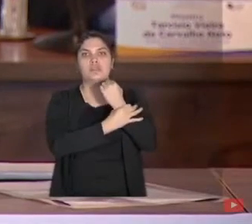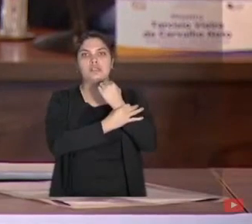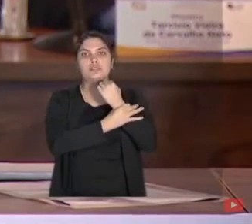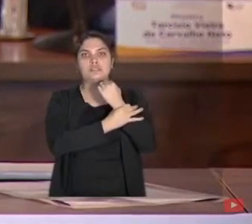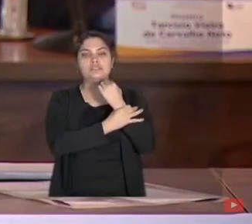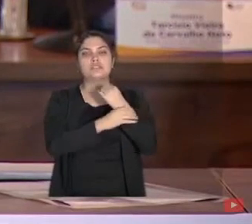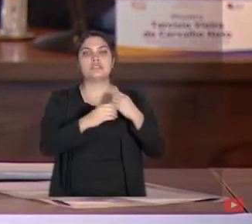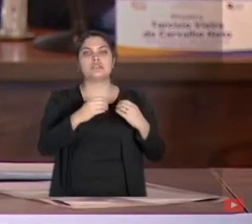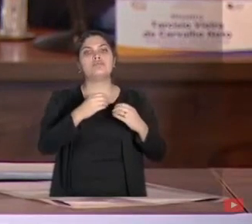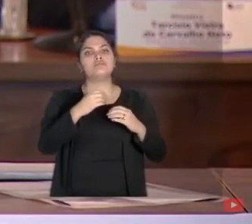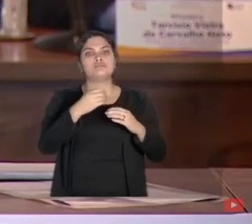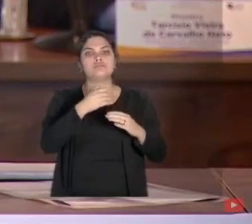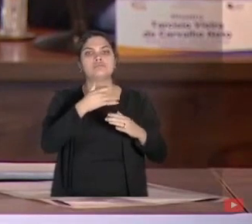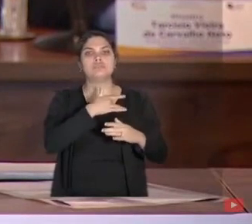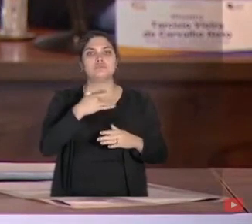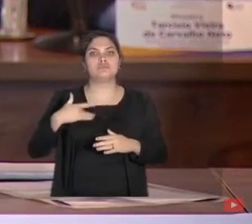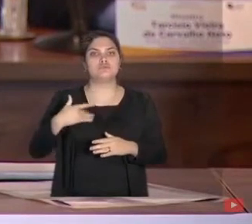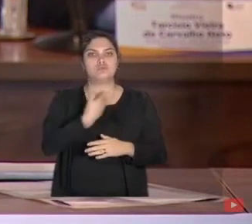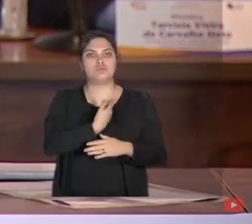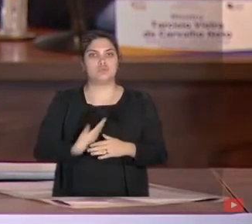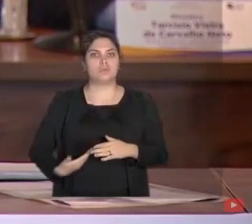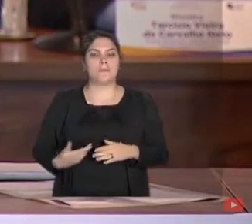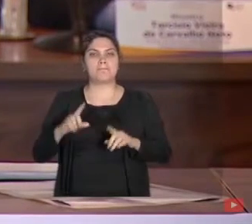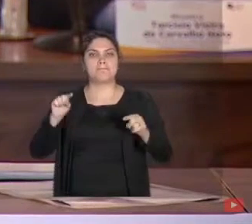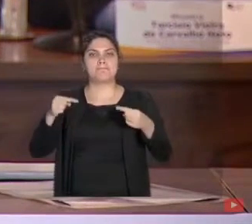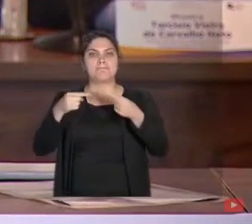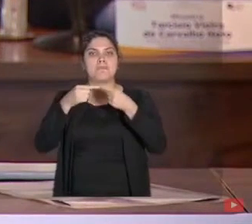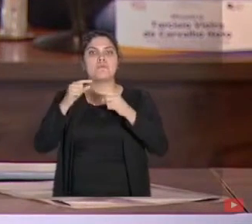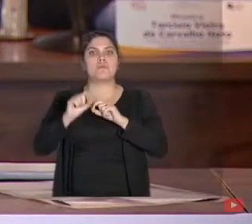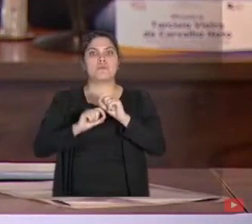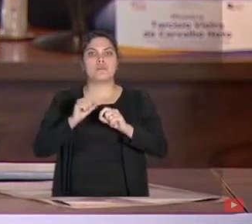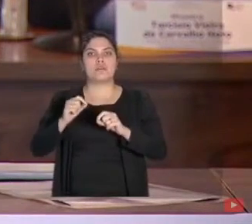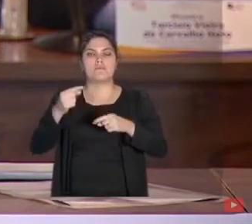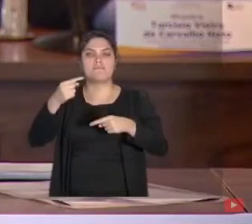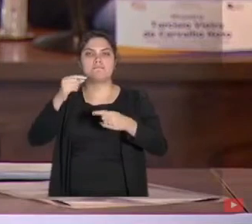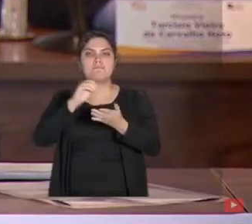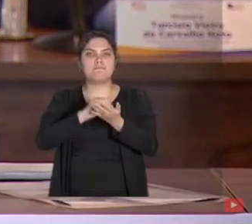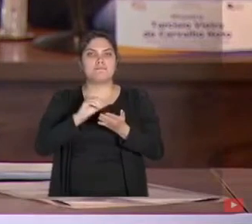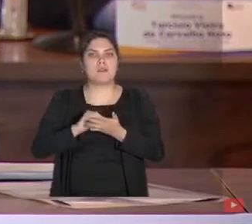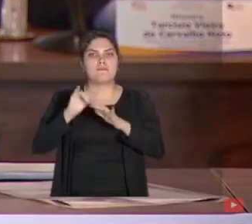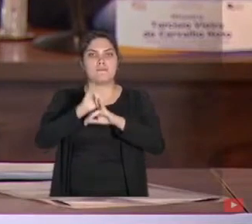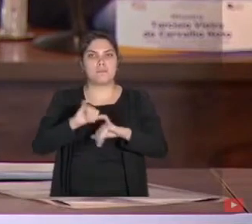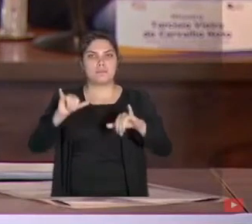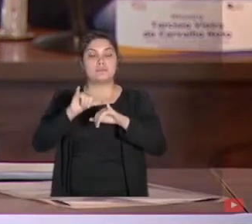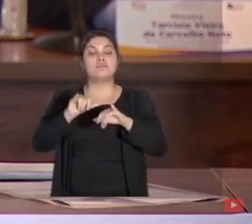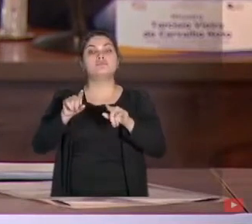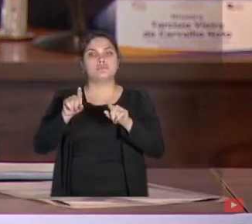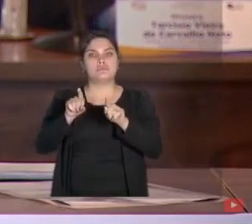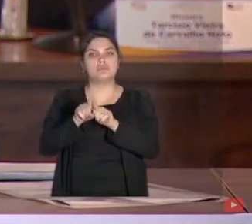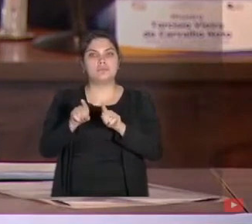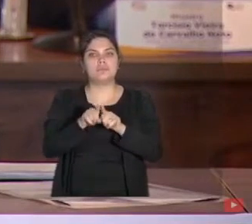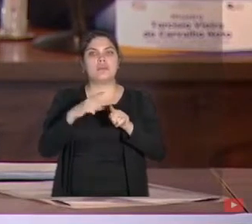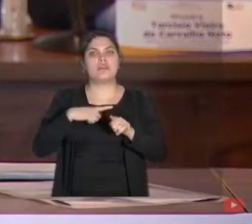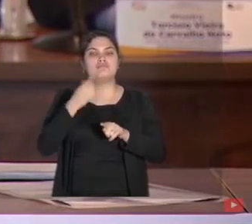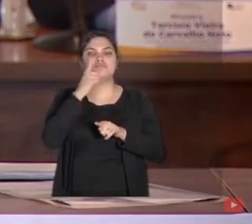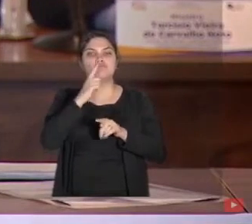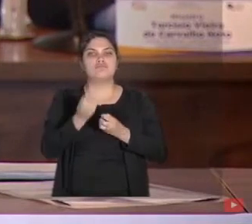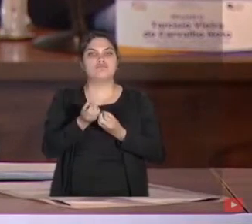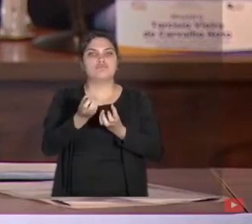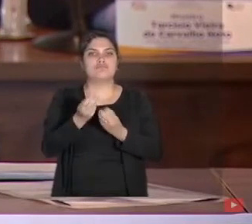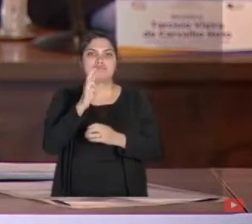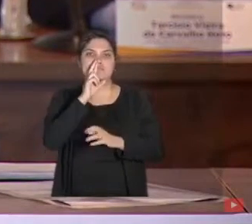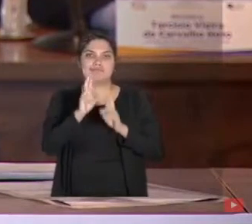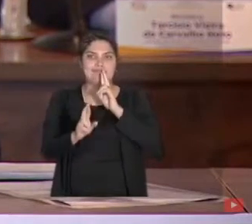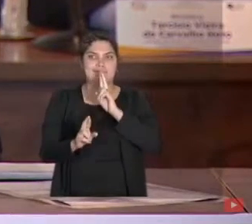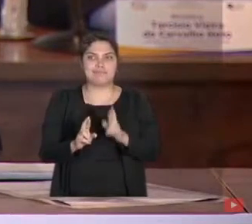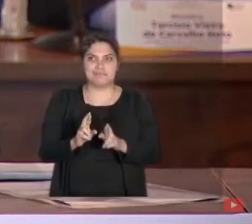a saúde pública, enfrentando adequadamente as desinformações e sendo capazes de fornecer